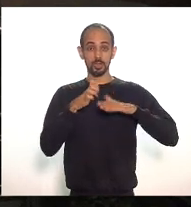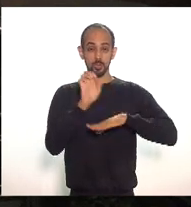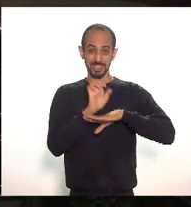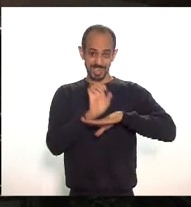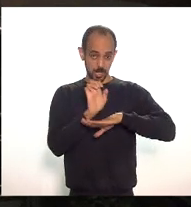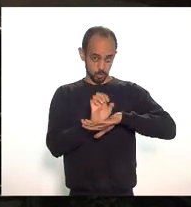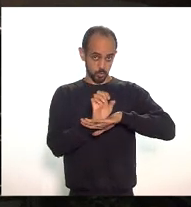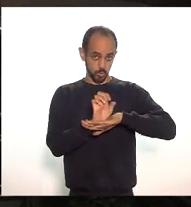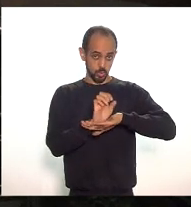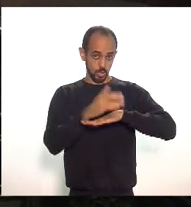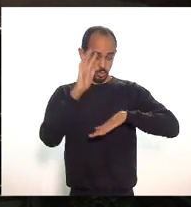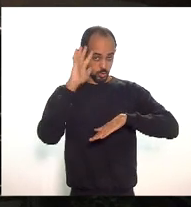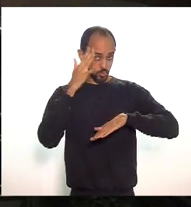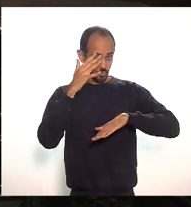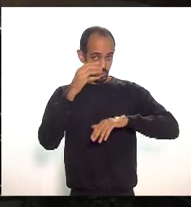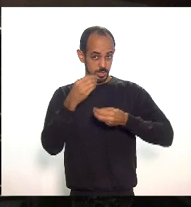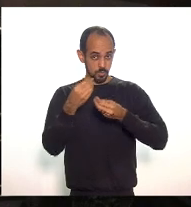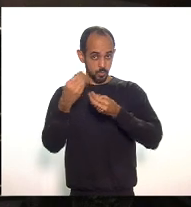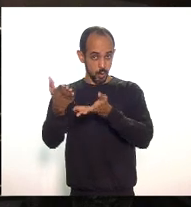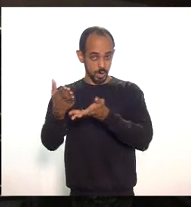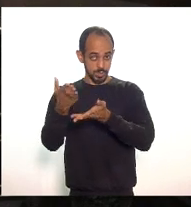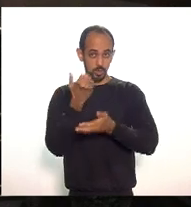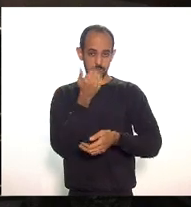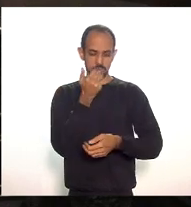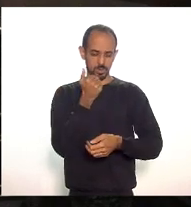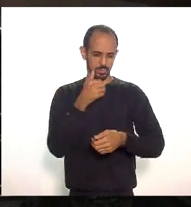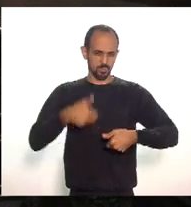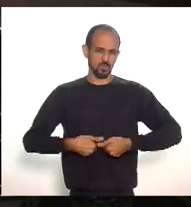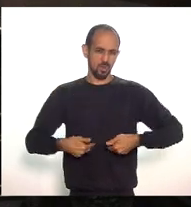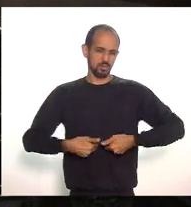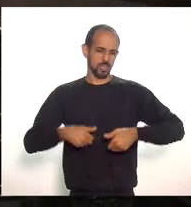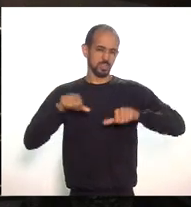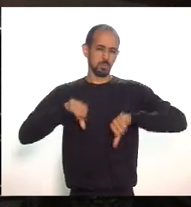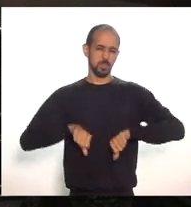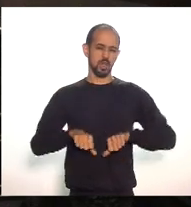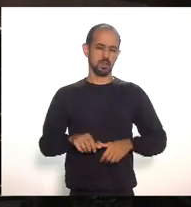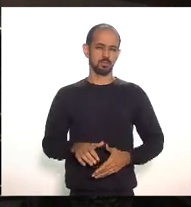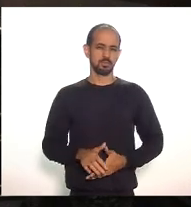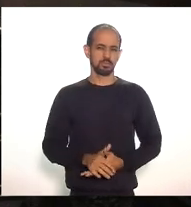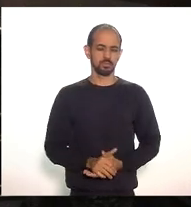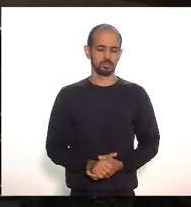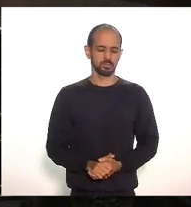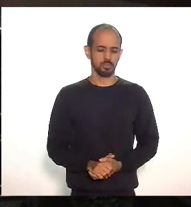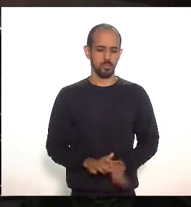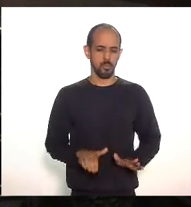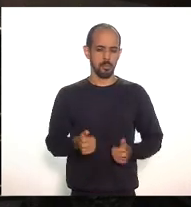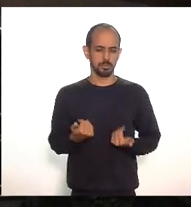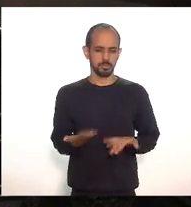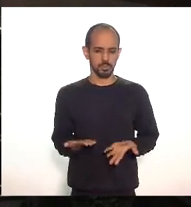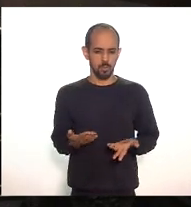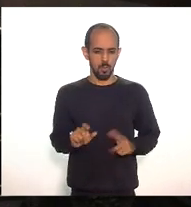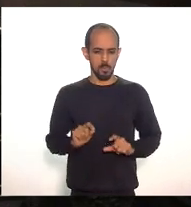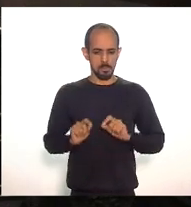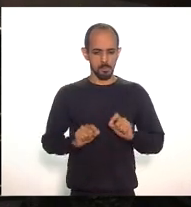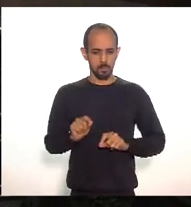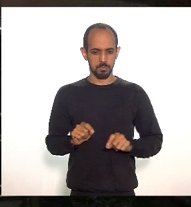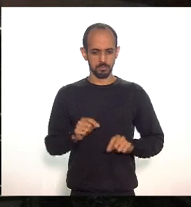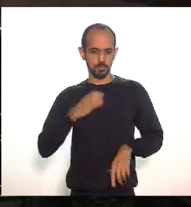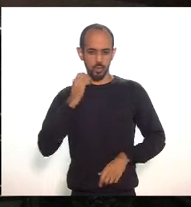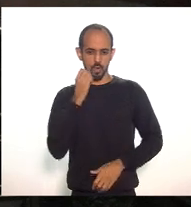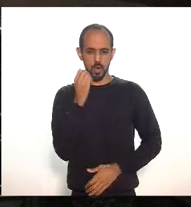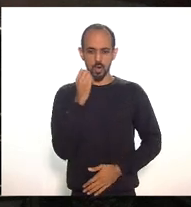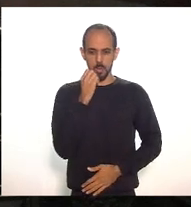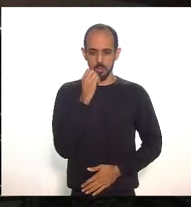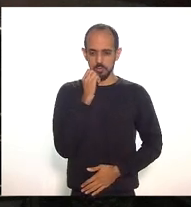população eu acho que a fome seria muito pior então Presidente obviamente